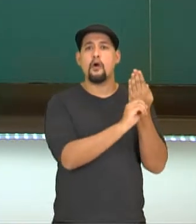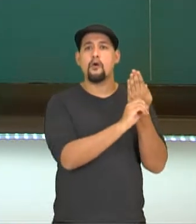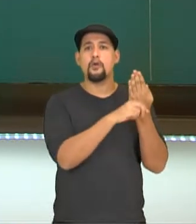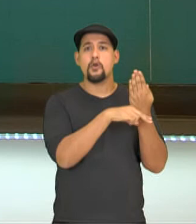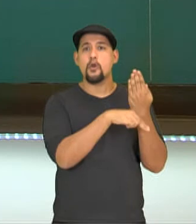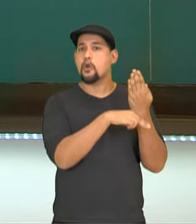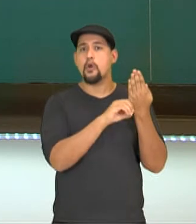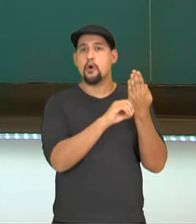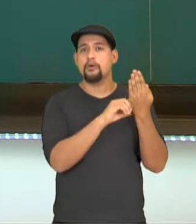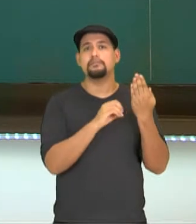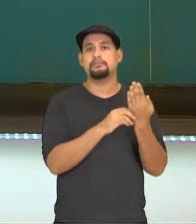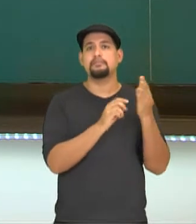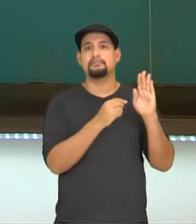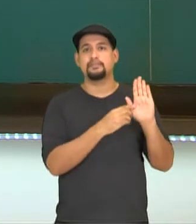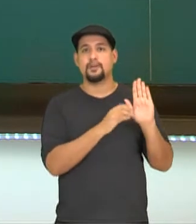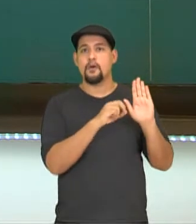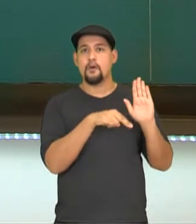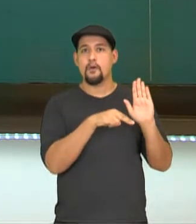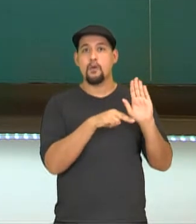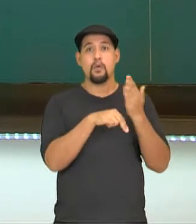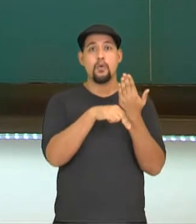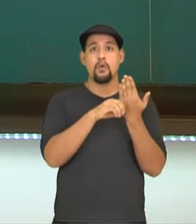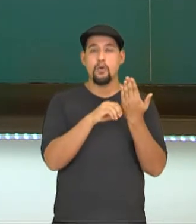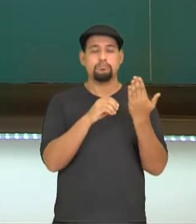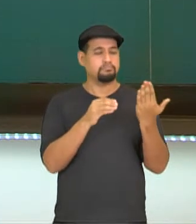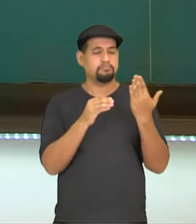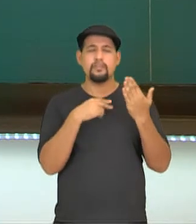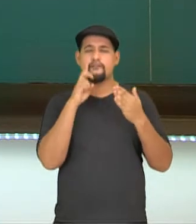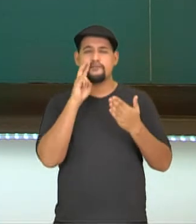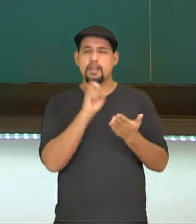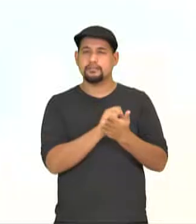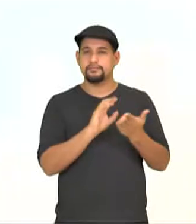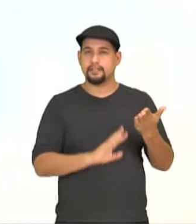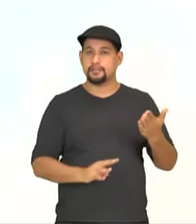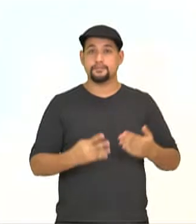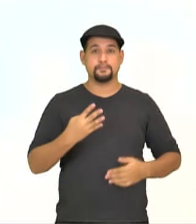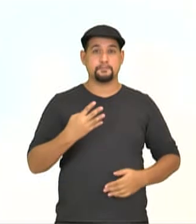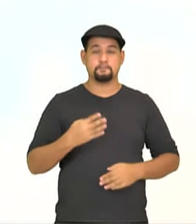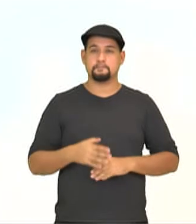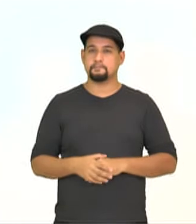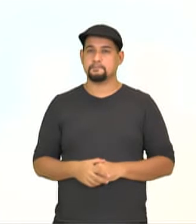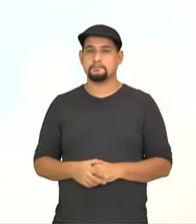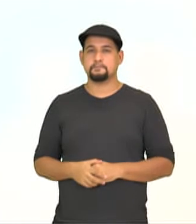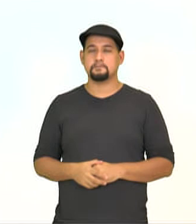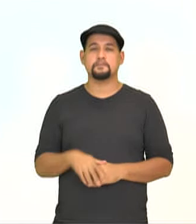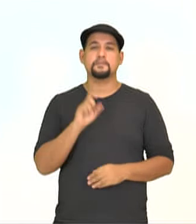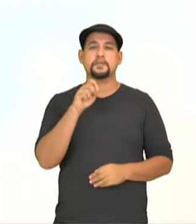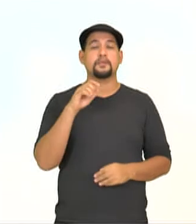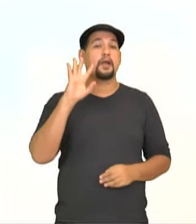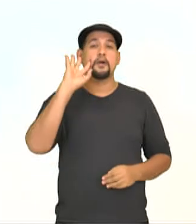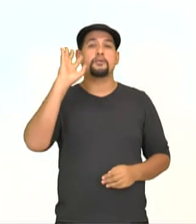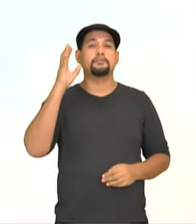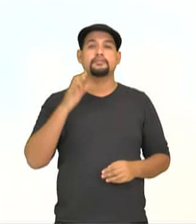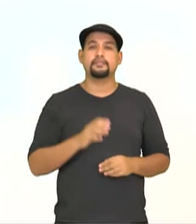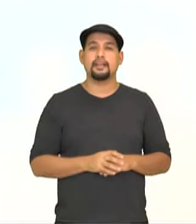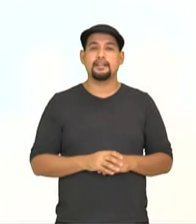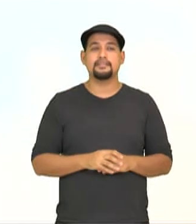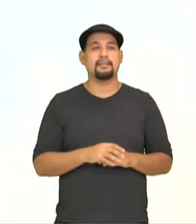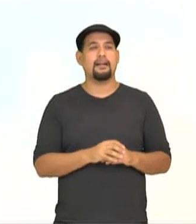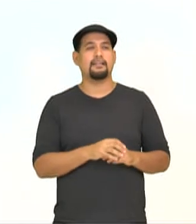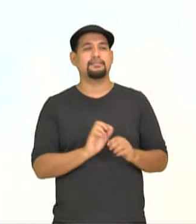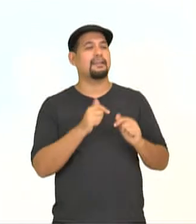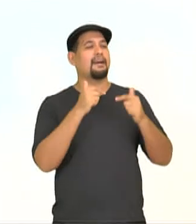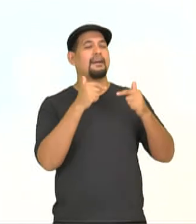no. Vamos ver aí então a nossa atividade 4. Lo que causa el humor en